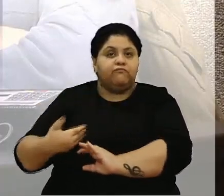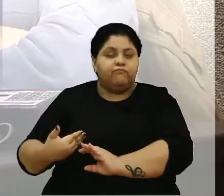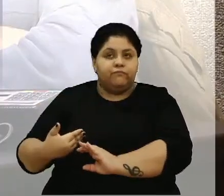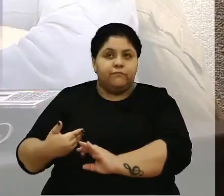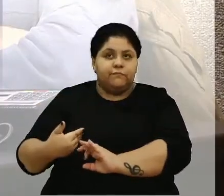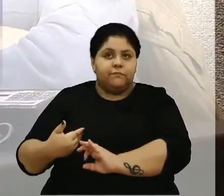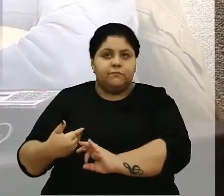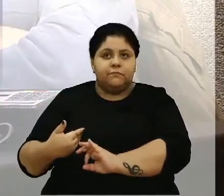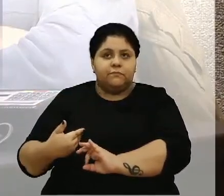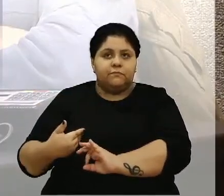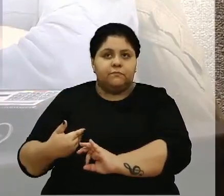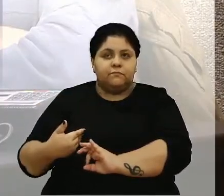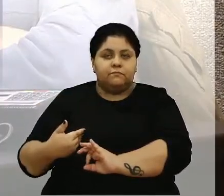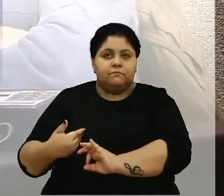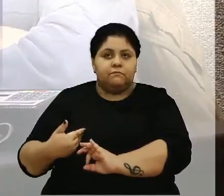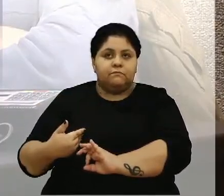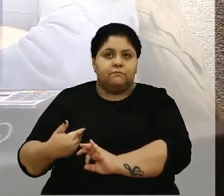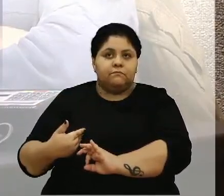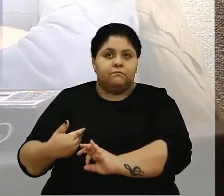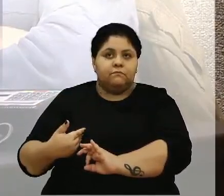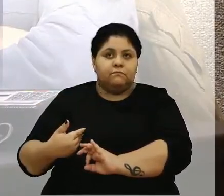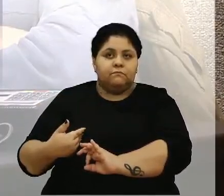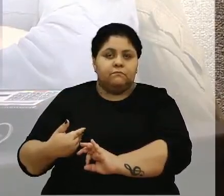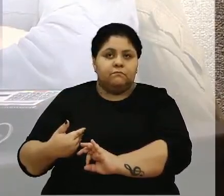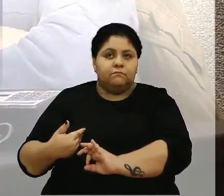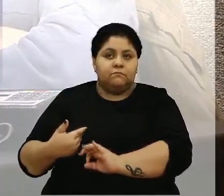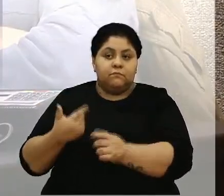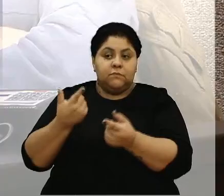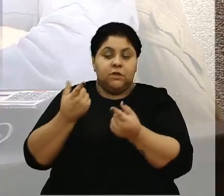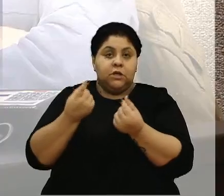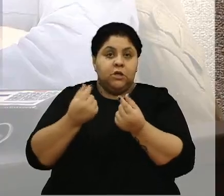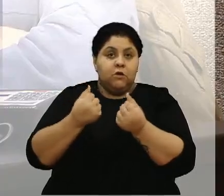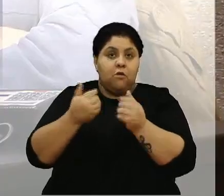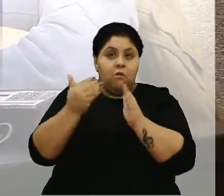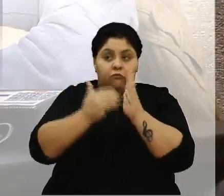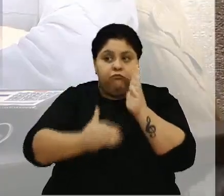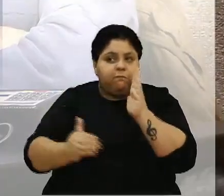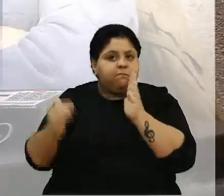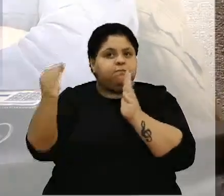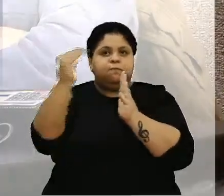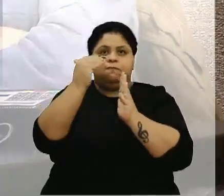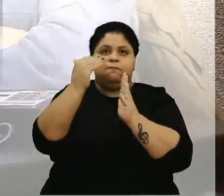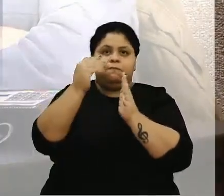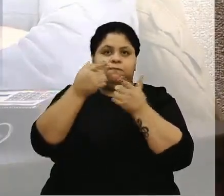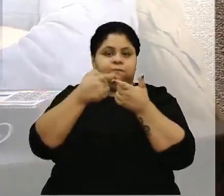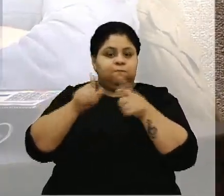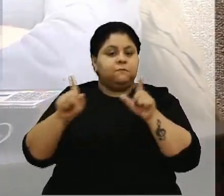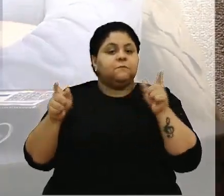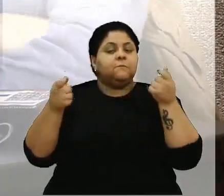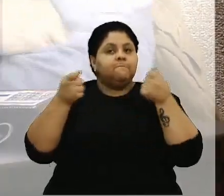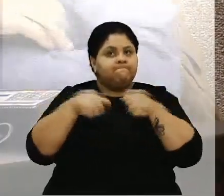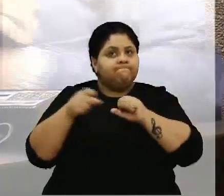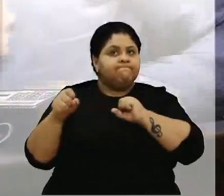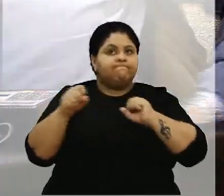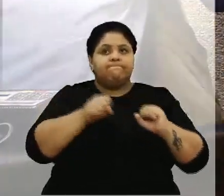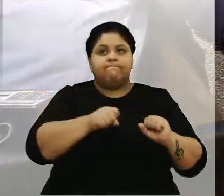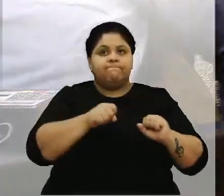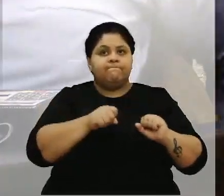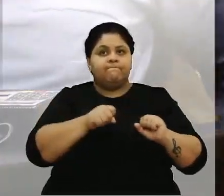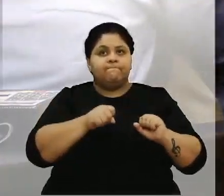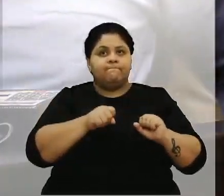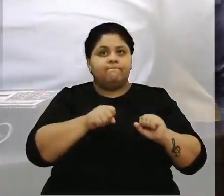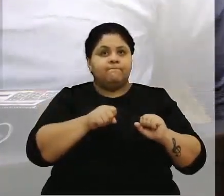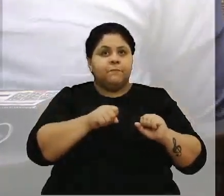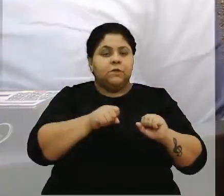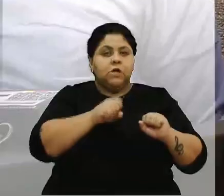com eventual recurso financeiro altíssimo, mas necessário para poder ali resguardar as